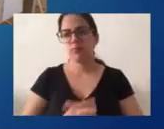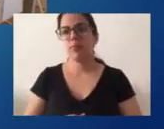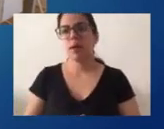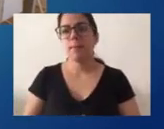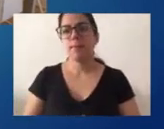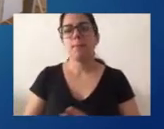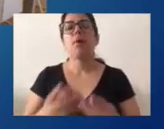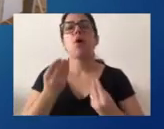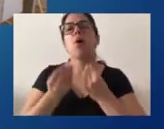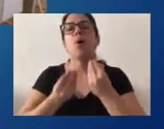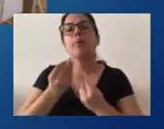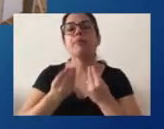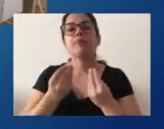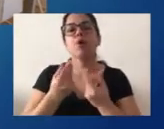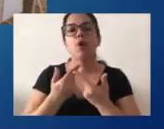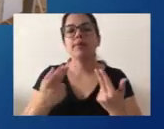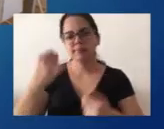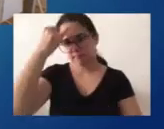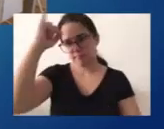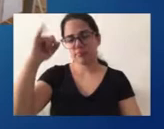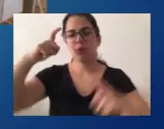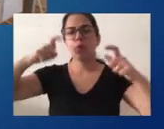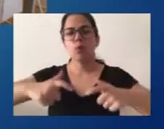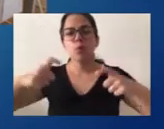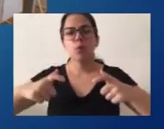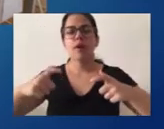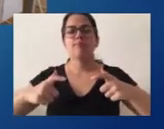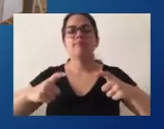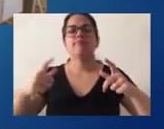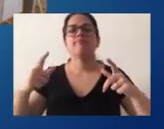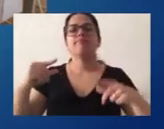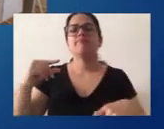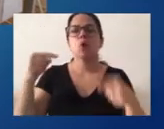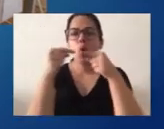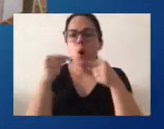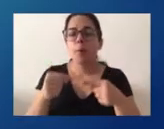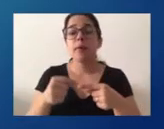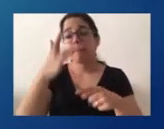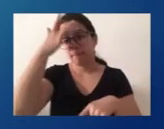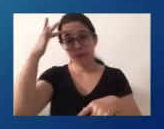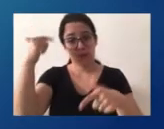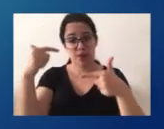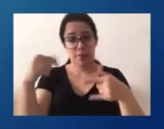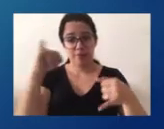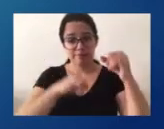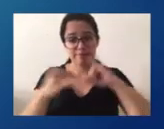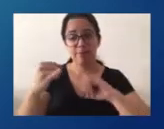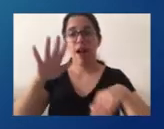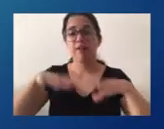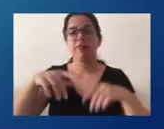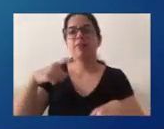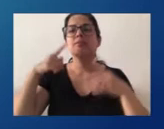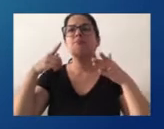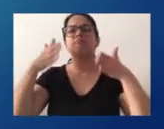Quais seriam as medidas preventivas? Então, a climatização adequada. Então, por vezes as pessoas trabalham em laboratórios que o ar-condicionado